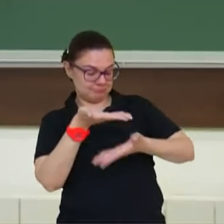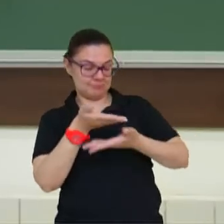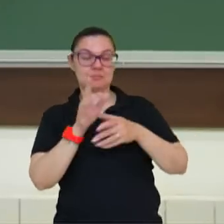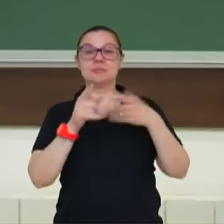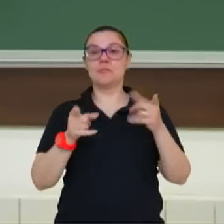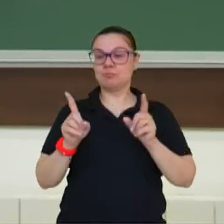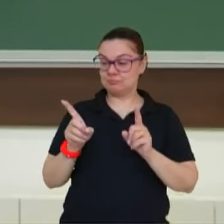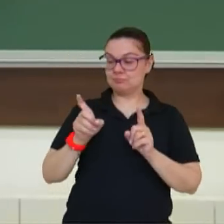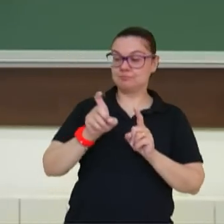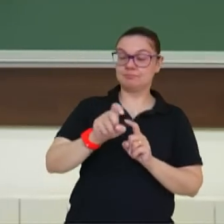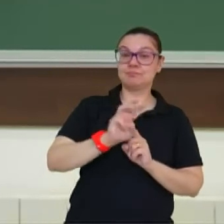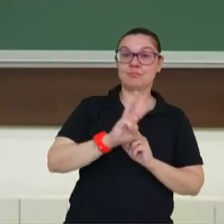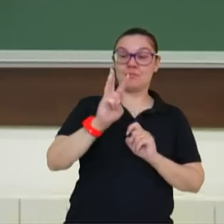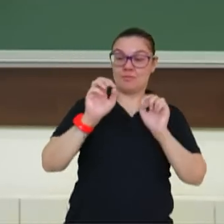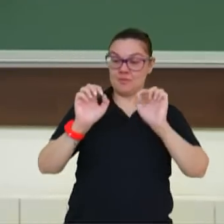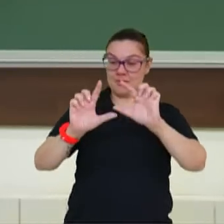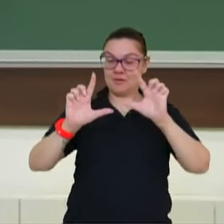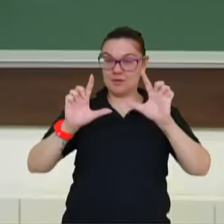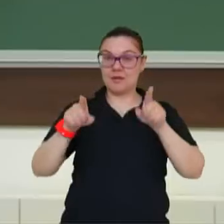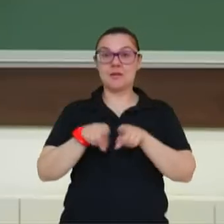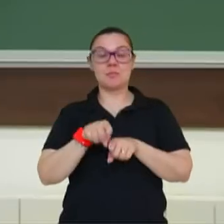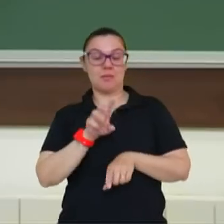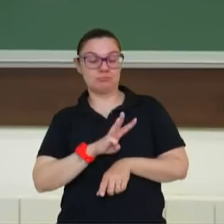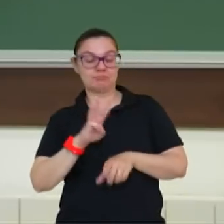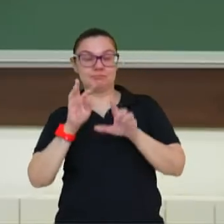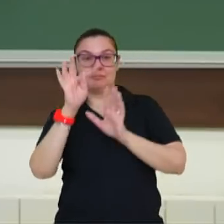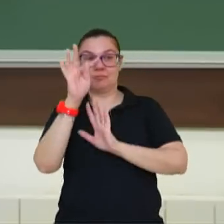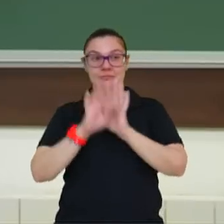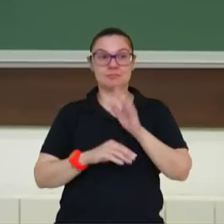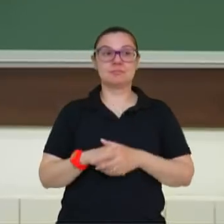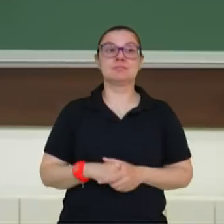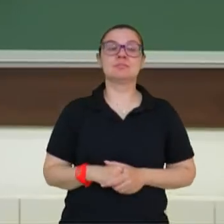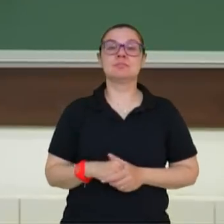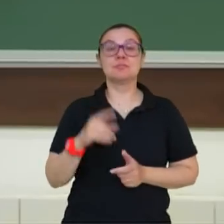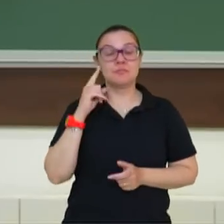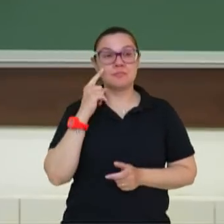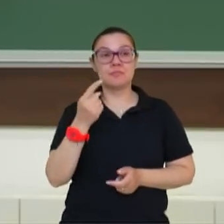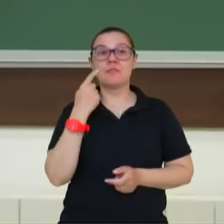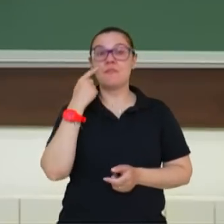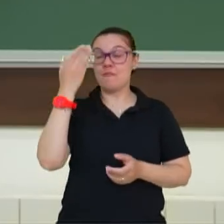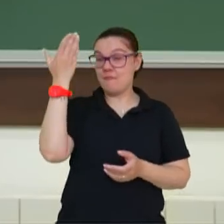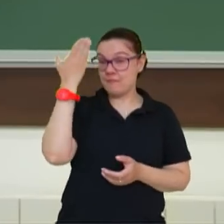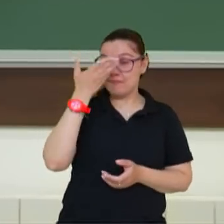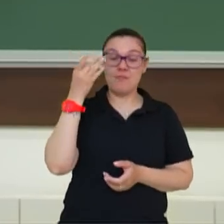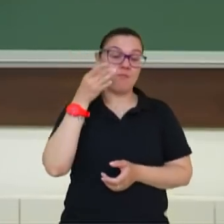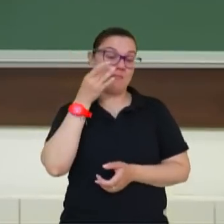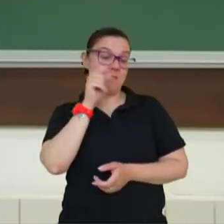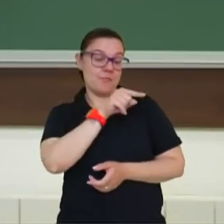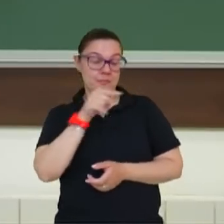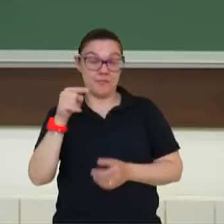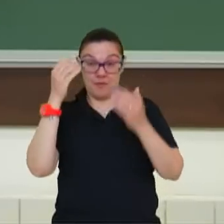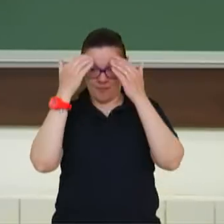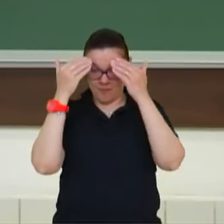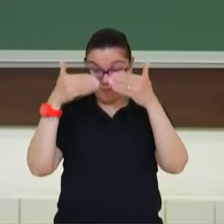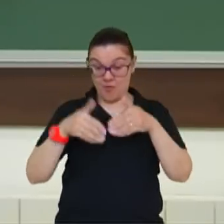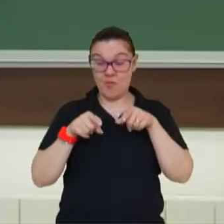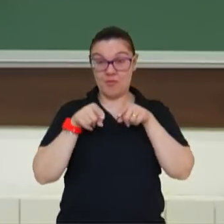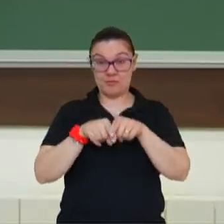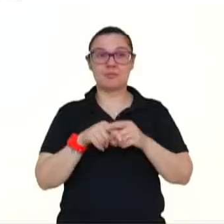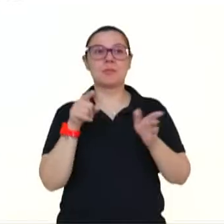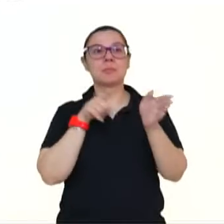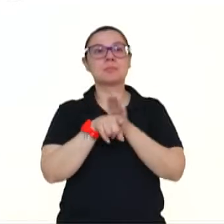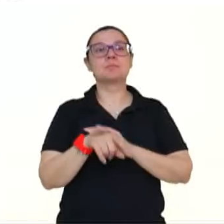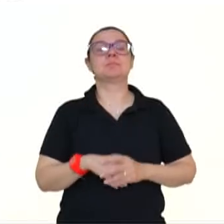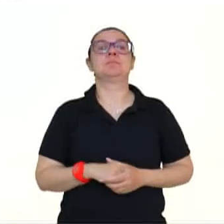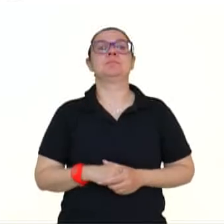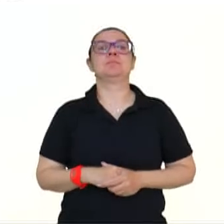sobre hiperlink e hipertexto. Então, essa é a nossa aula. Então, vamos pensar somente nisso. A